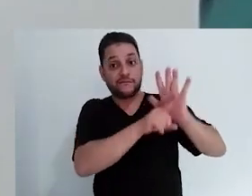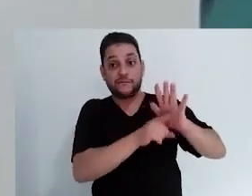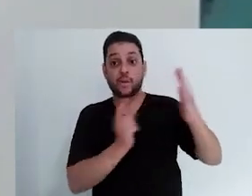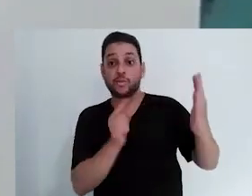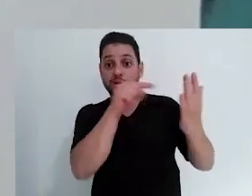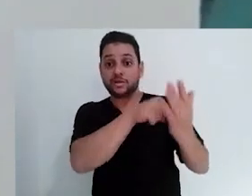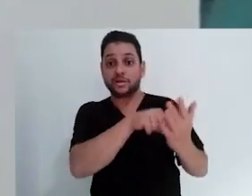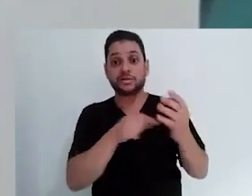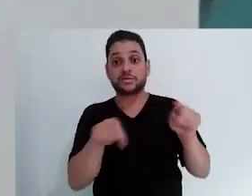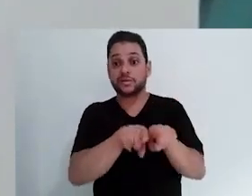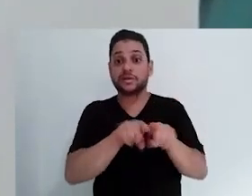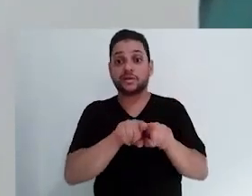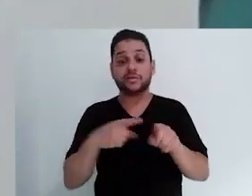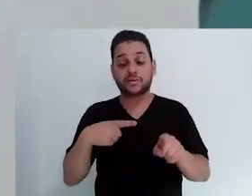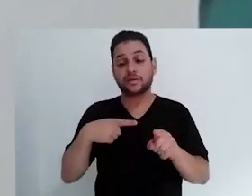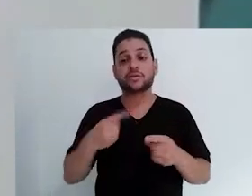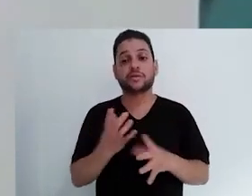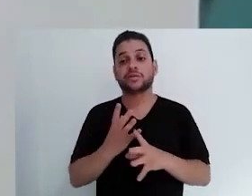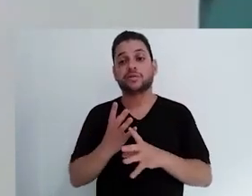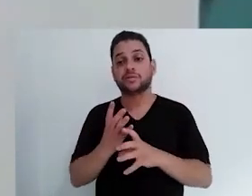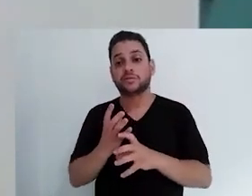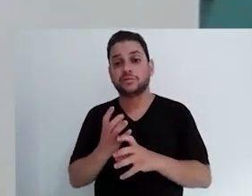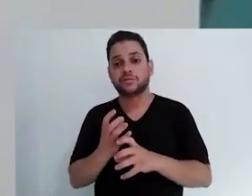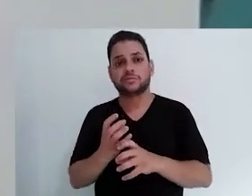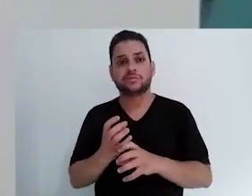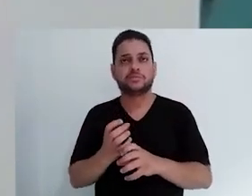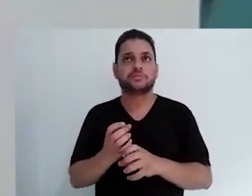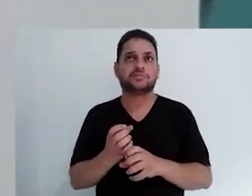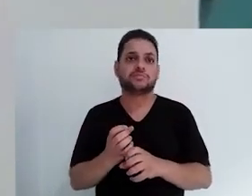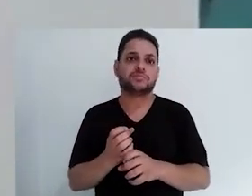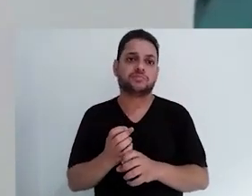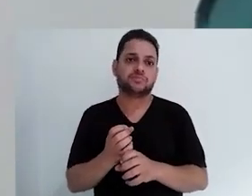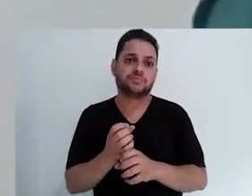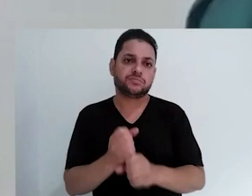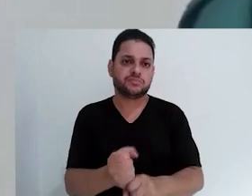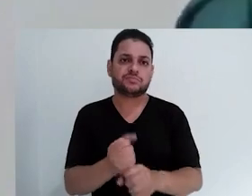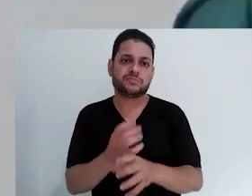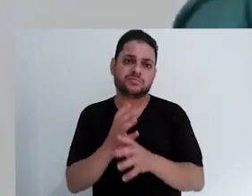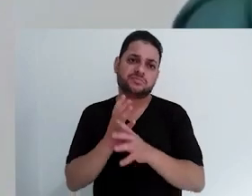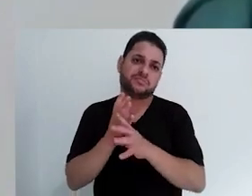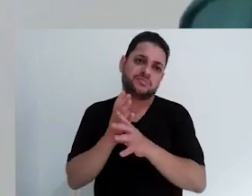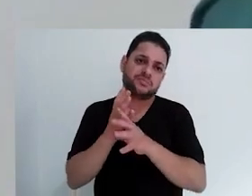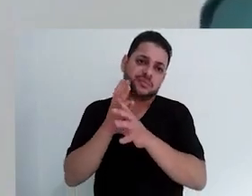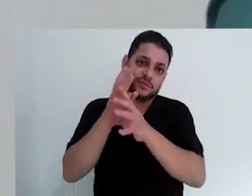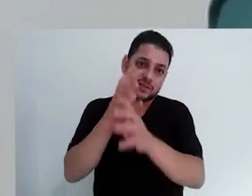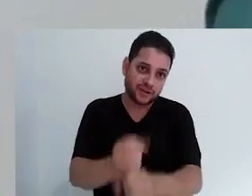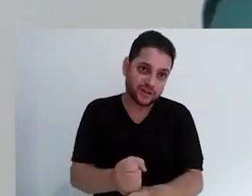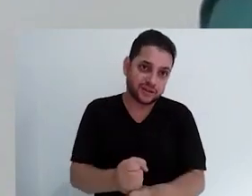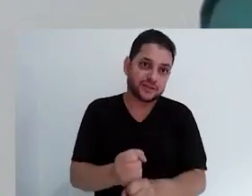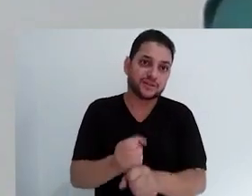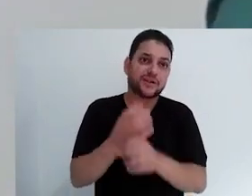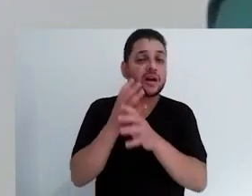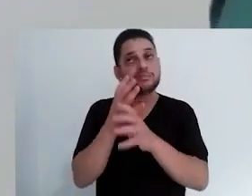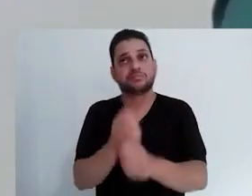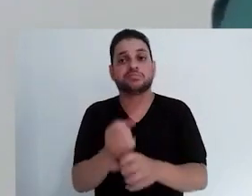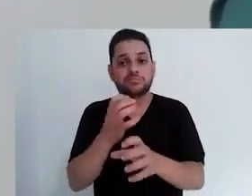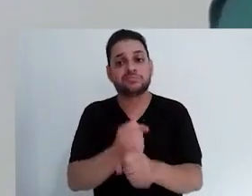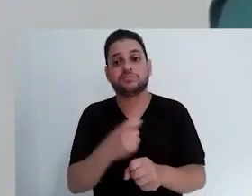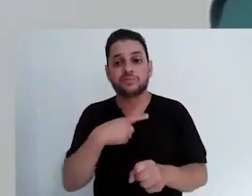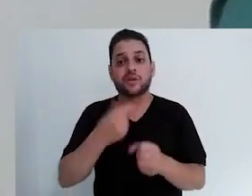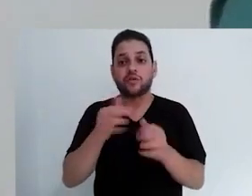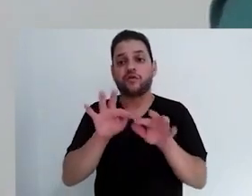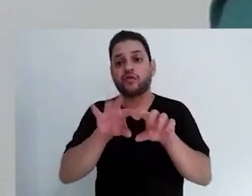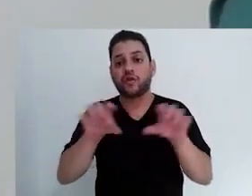que foi elaborado, que eu não seria usada a ponto de dizer que eu entendo, que eu não entendo de cálculo e que eu consegui trazer para vocês a fórmula, mas existe uma fórmula